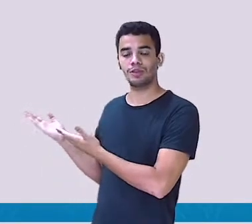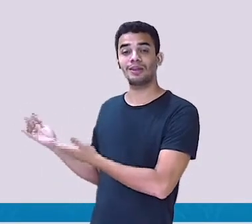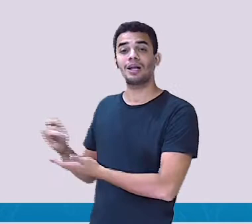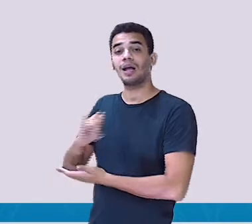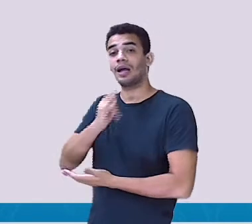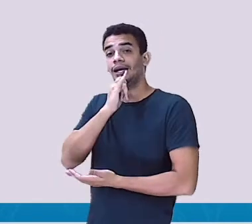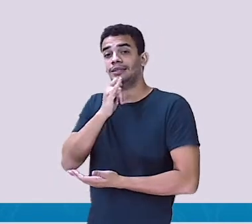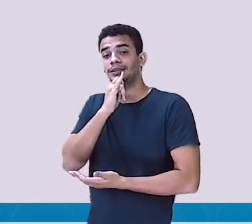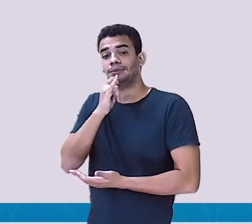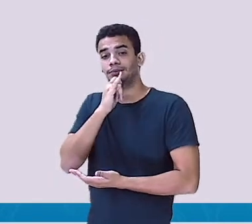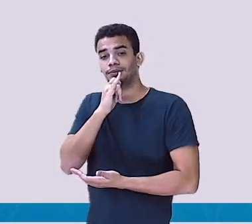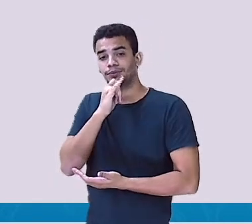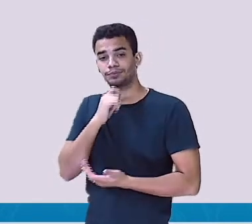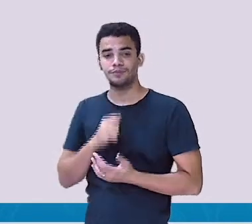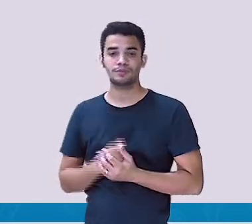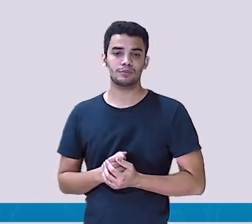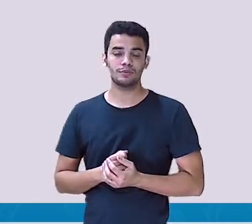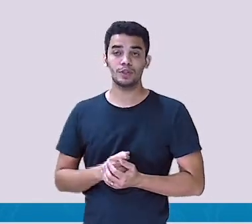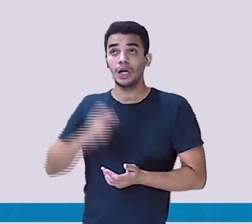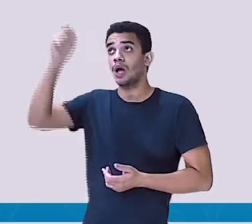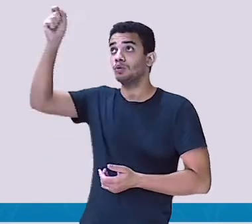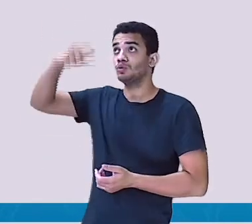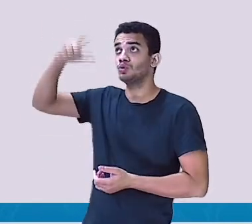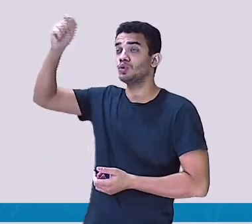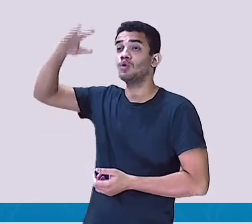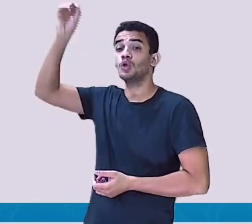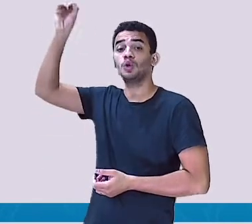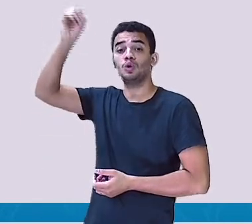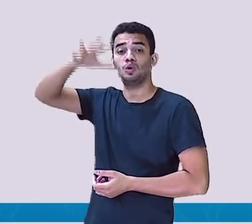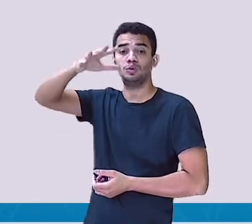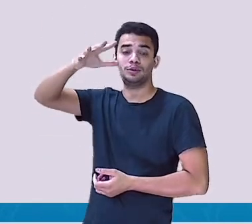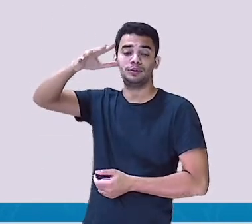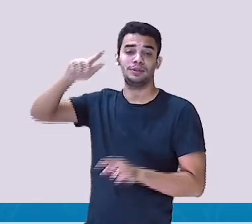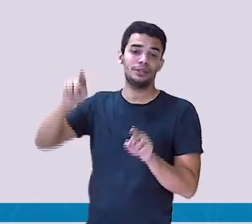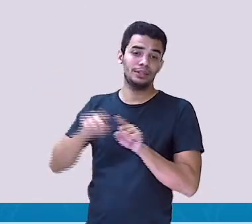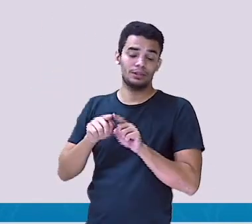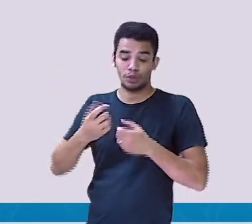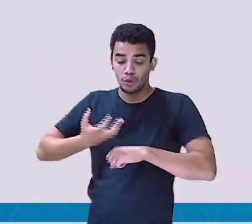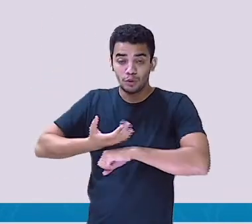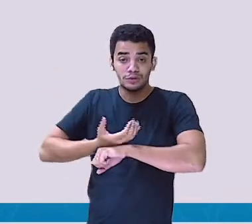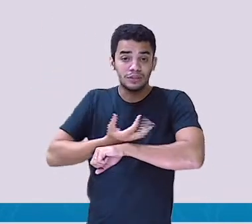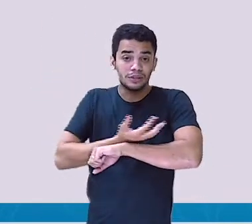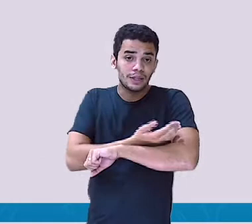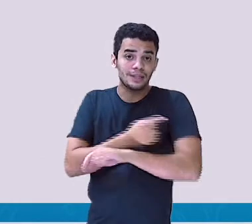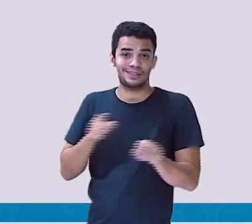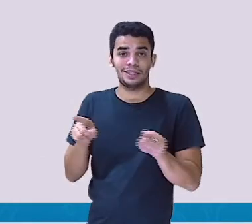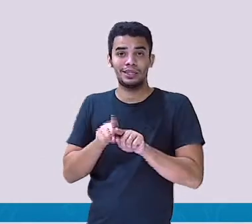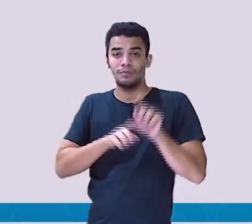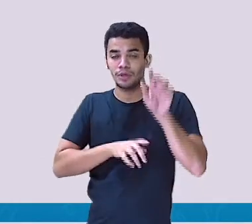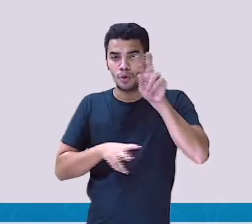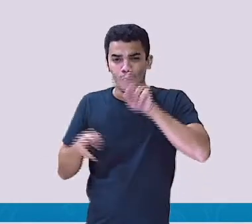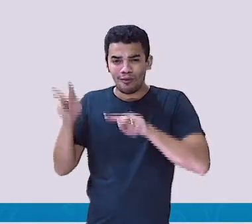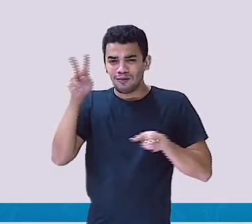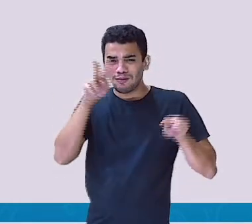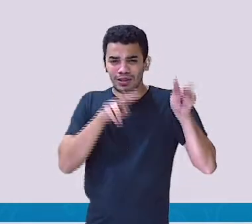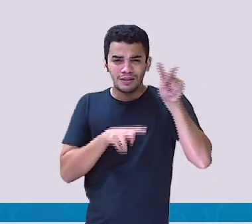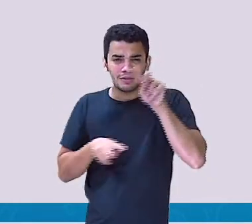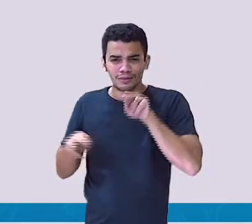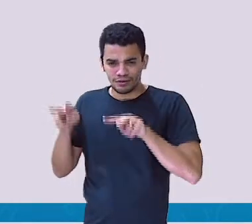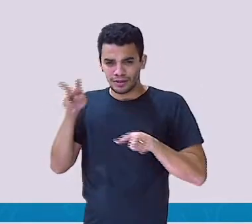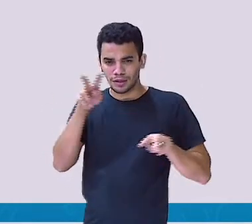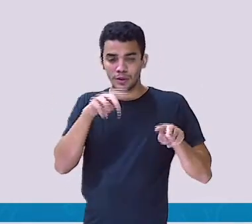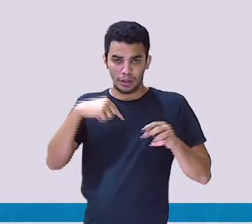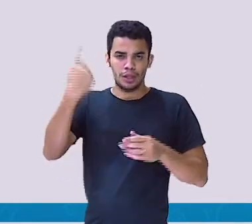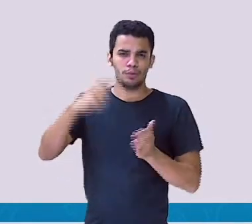desses recursos são a luz solar, os vegetais, o vento. Eu vou falar um pouco sobre eles aí